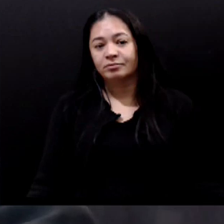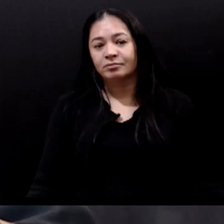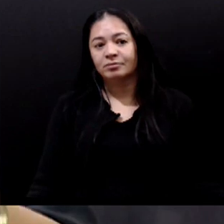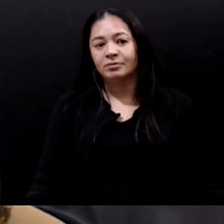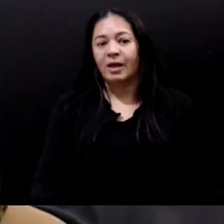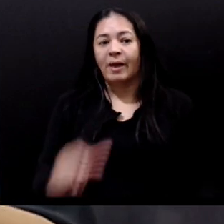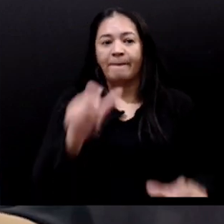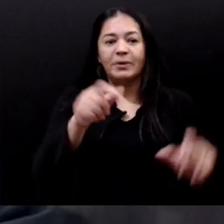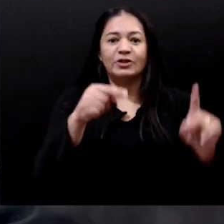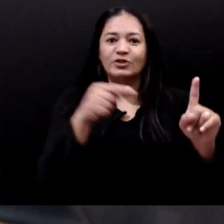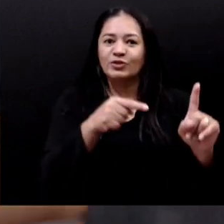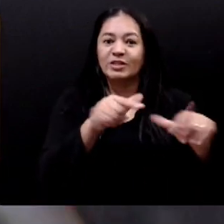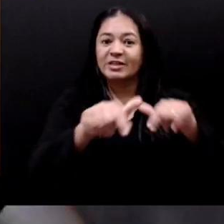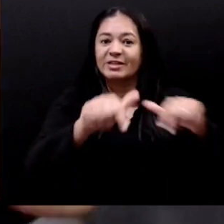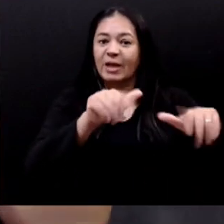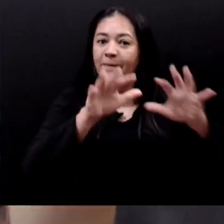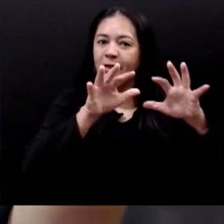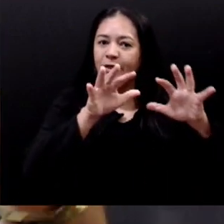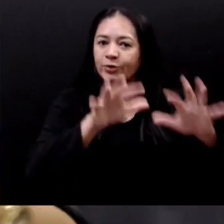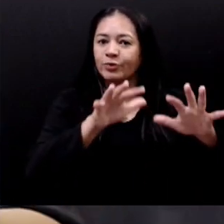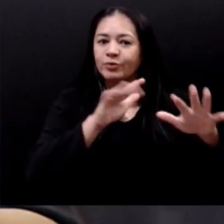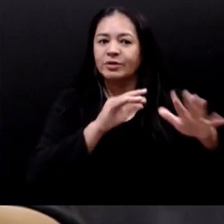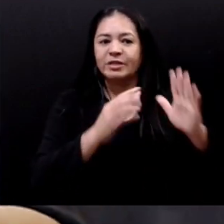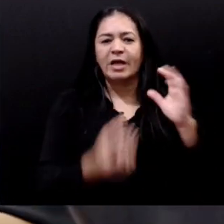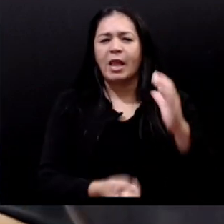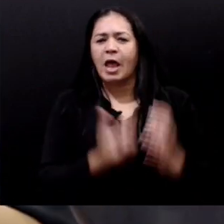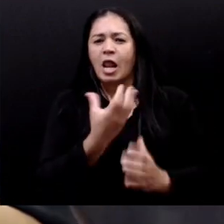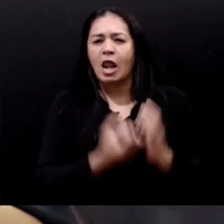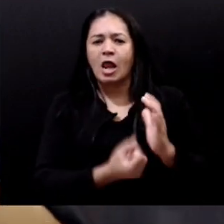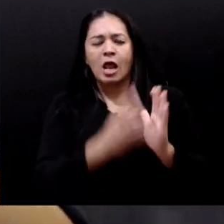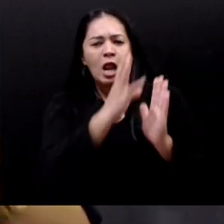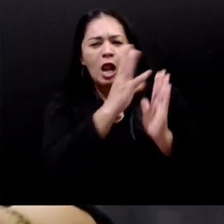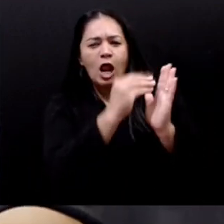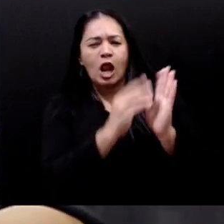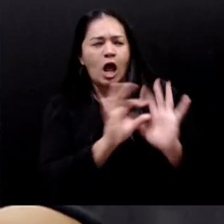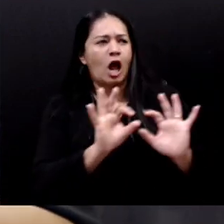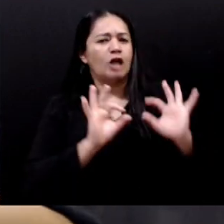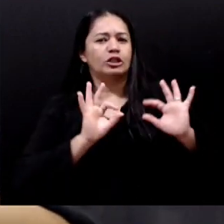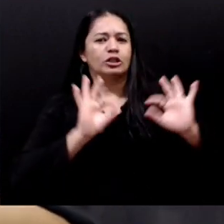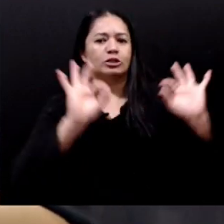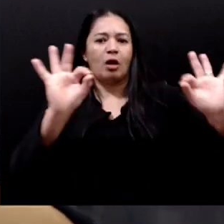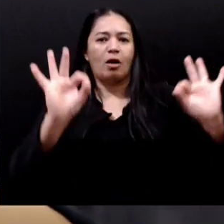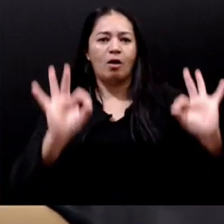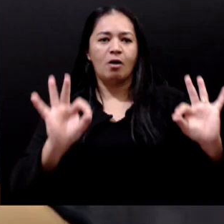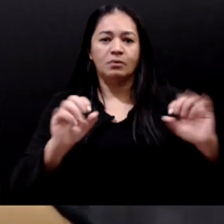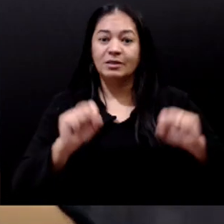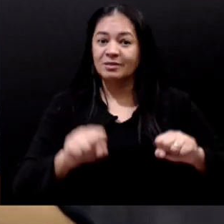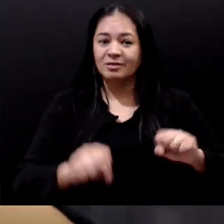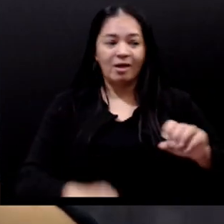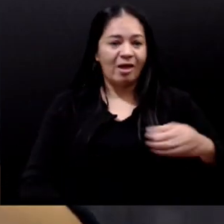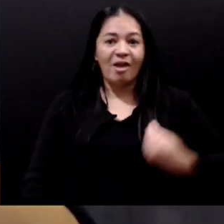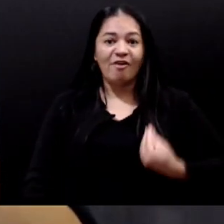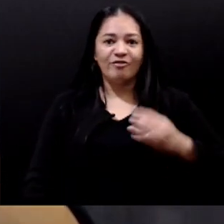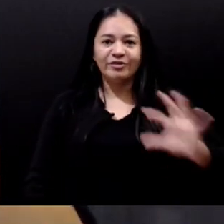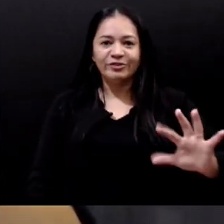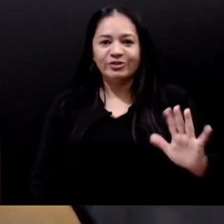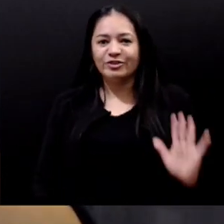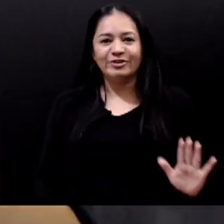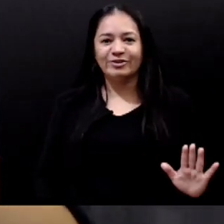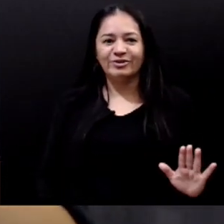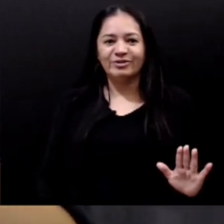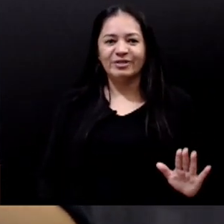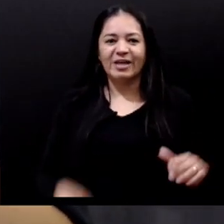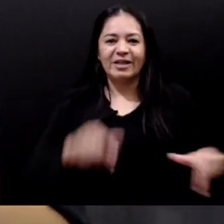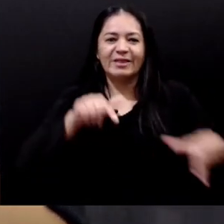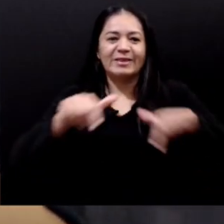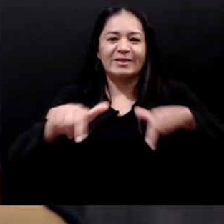trabalhando. Então, aquele criador de conteúdo, uau, né? Sim, ele vive disso. Ele não está trabalhando muitas vezes